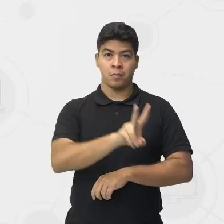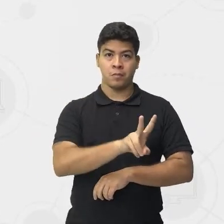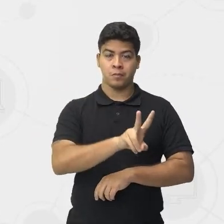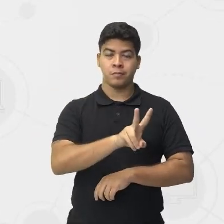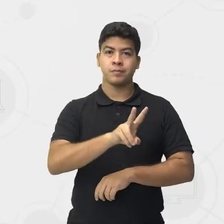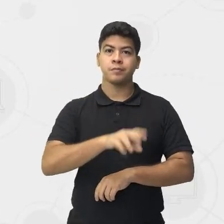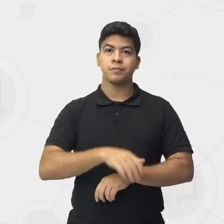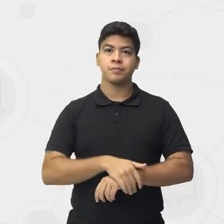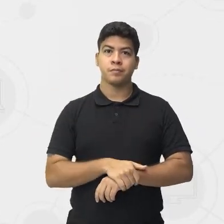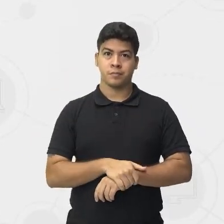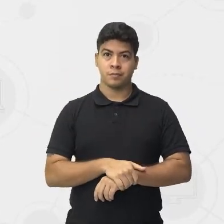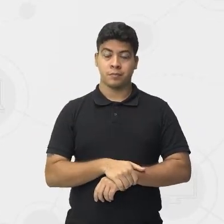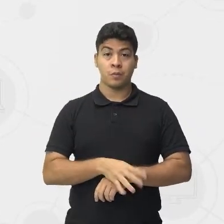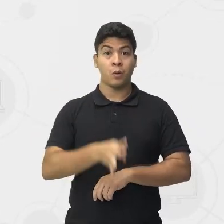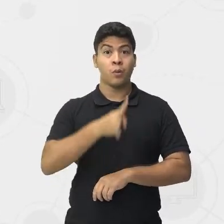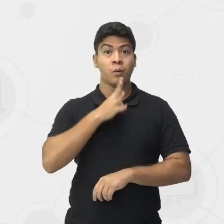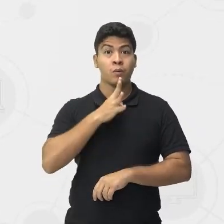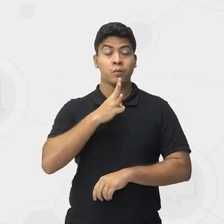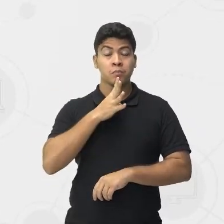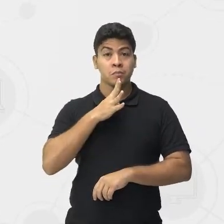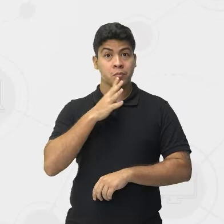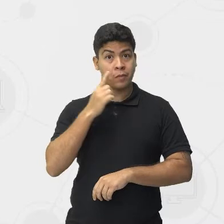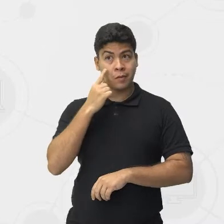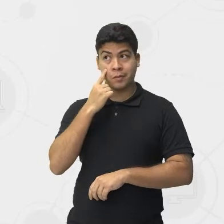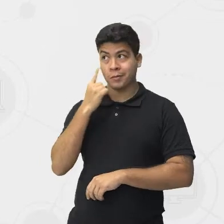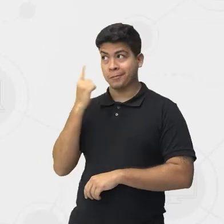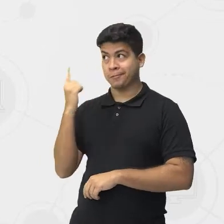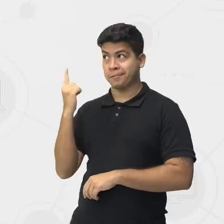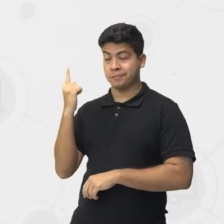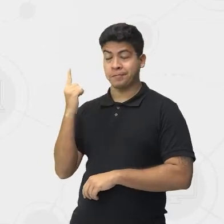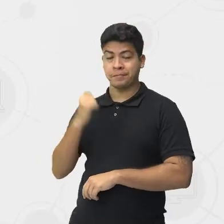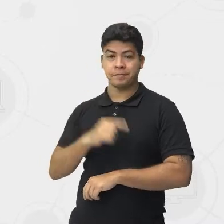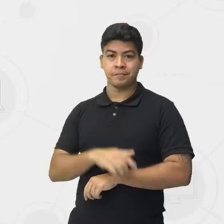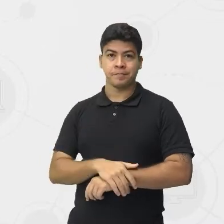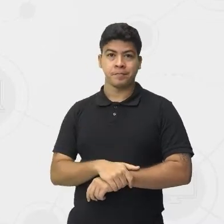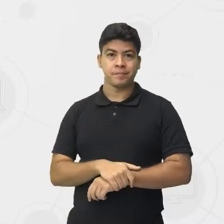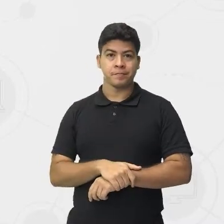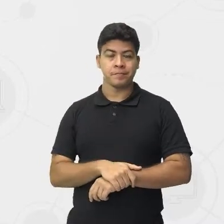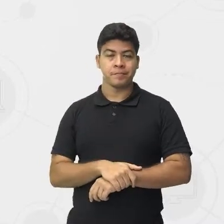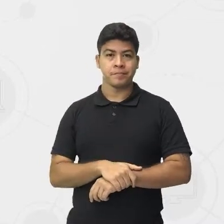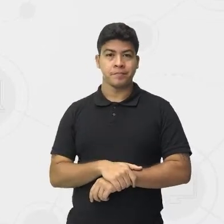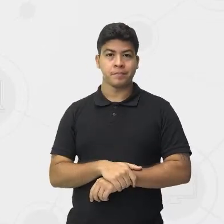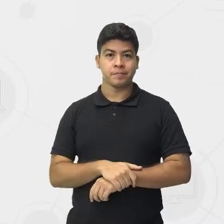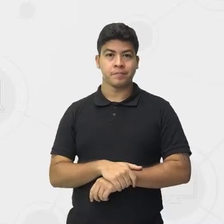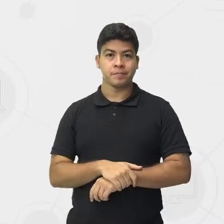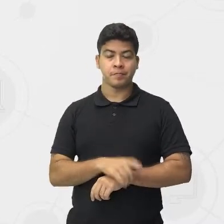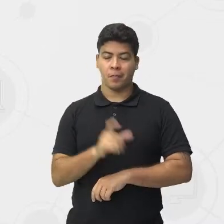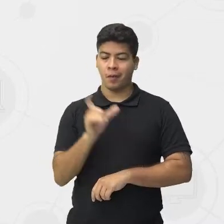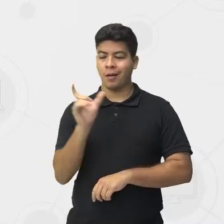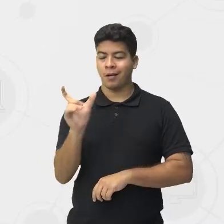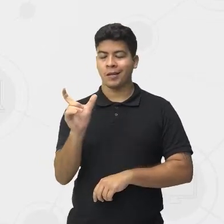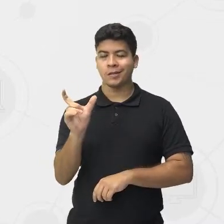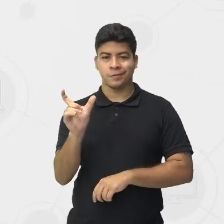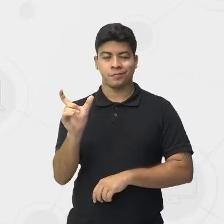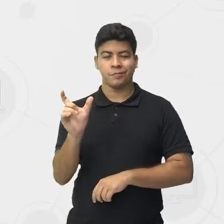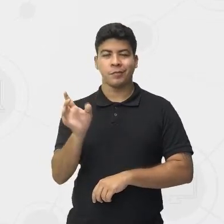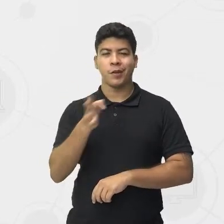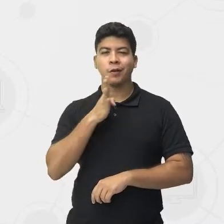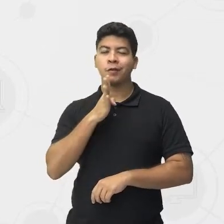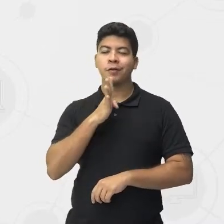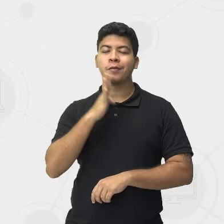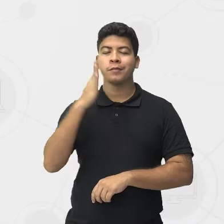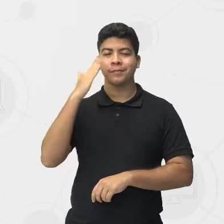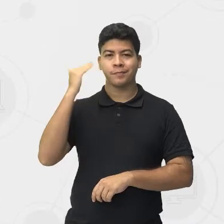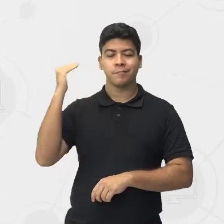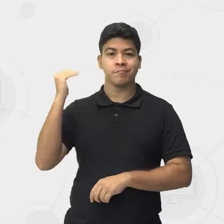variado, conhecido como movimento uniformemente variado, MUV, né? A sigla, movimento uniformemente variado.